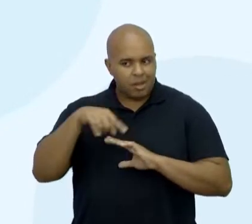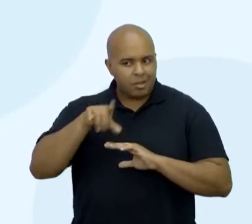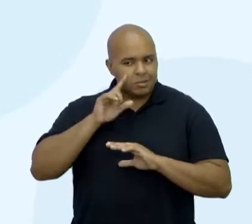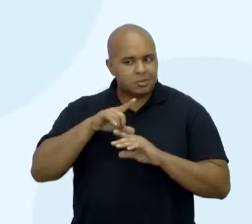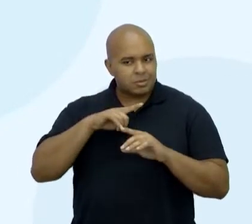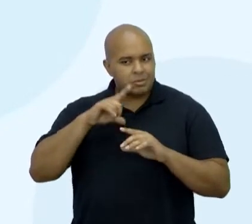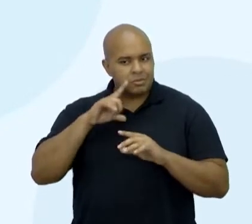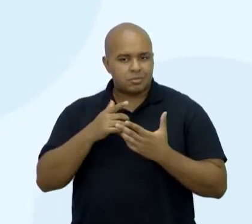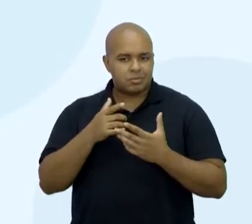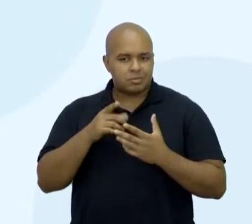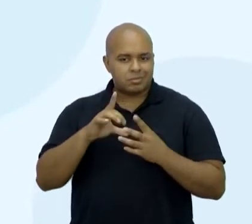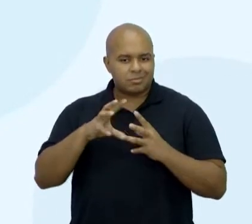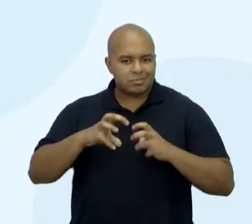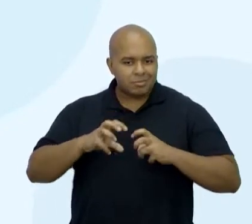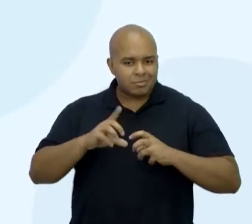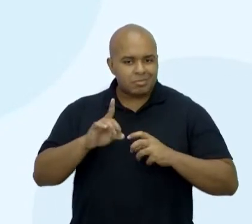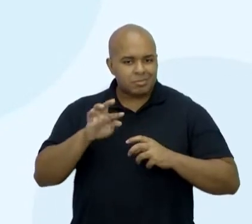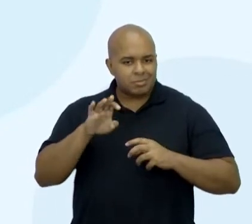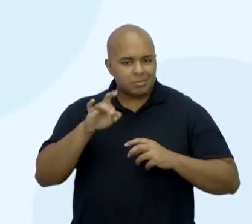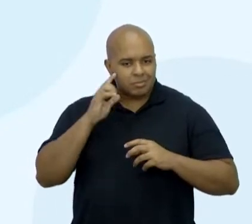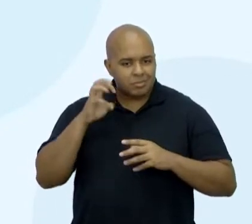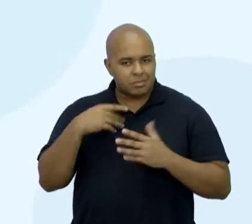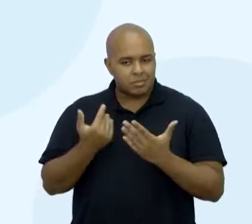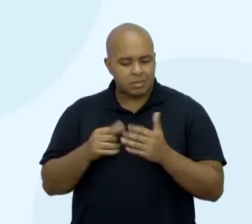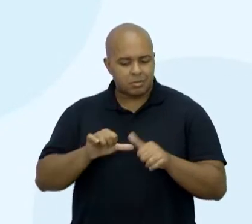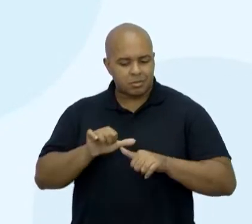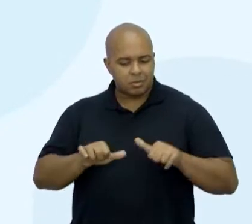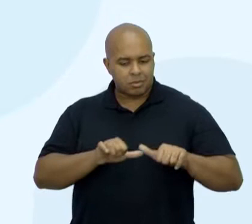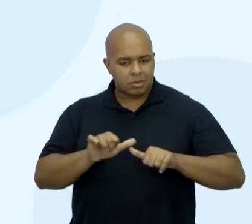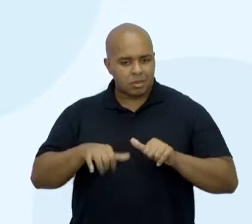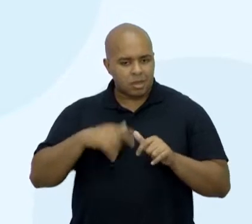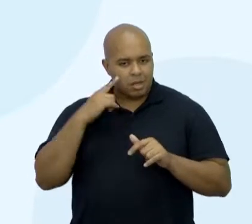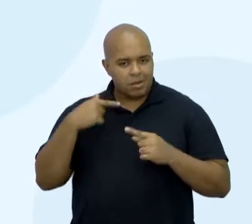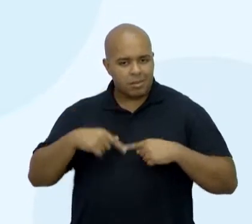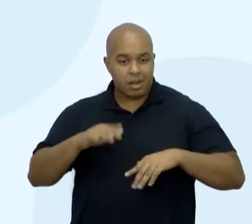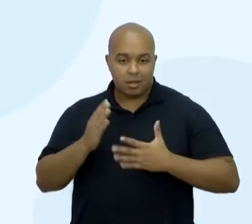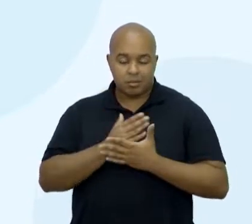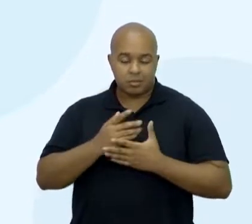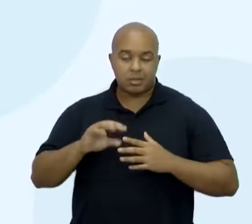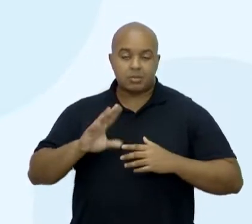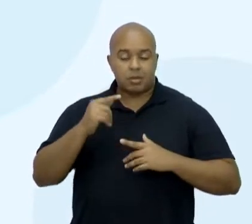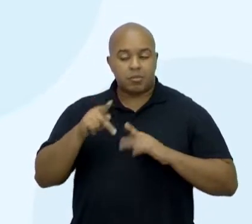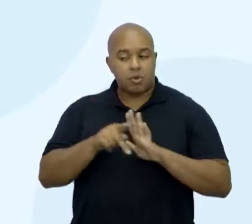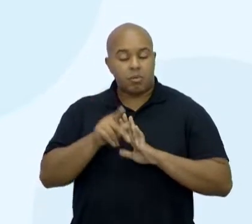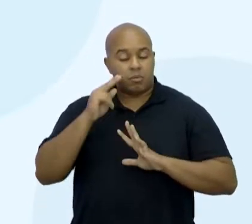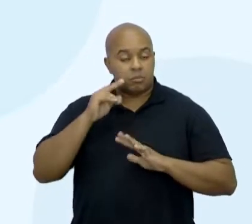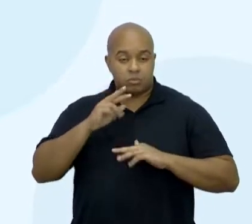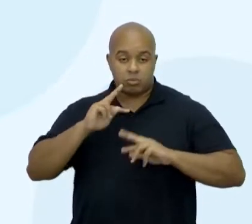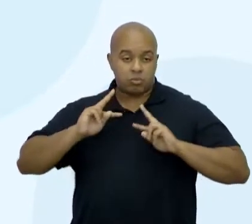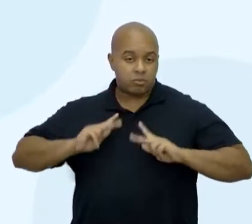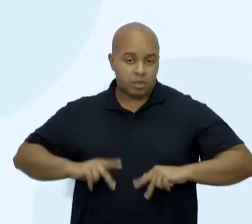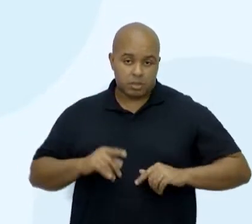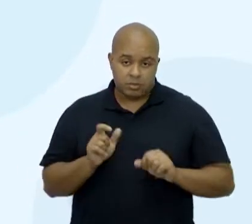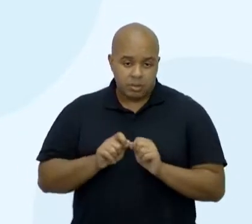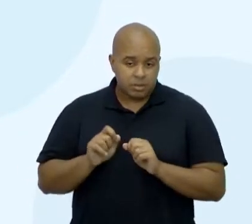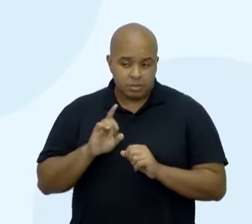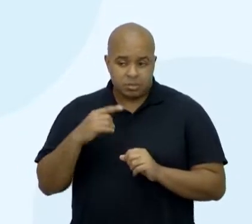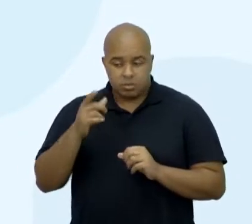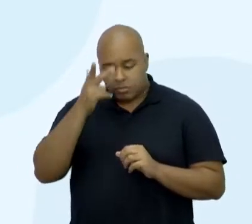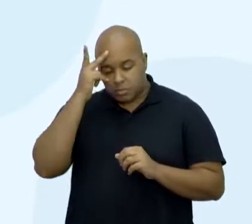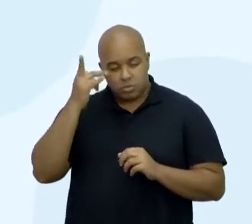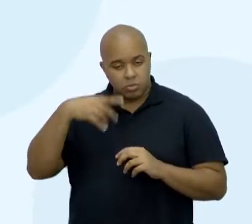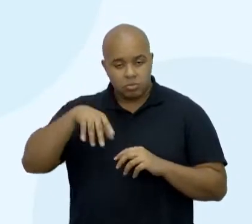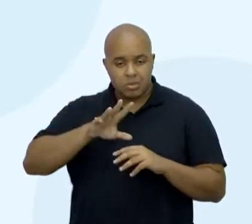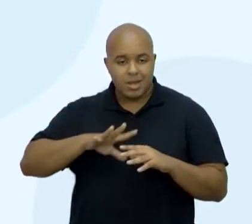haja degradação. Essas alterações são, em sua maioria, causadas pela ação da atividade humana. Isso a gente